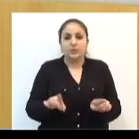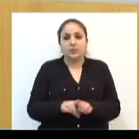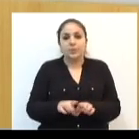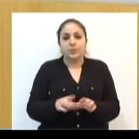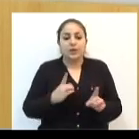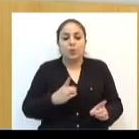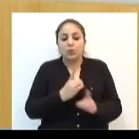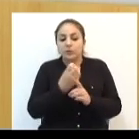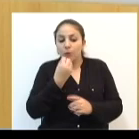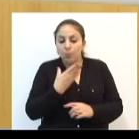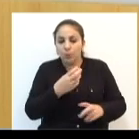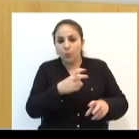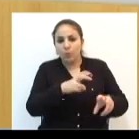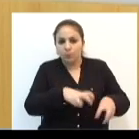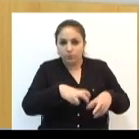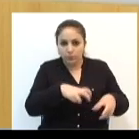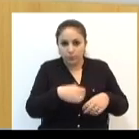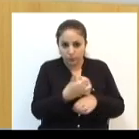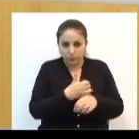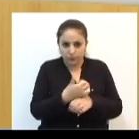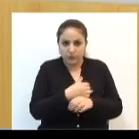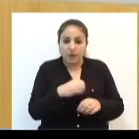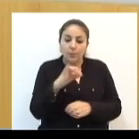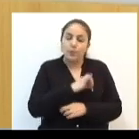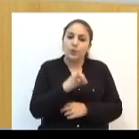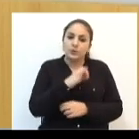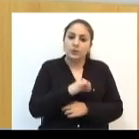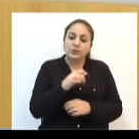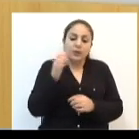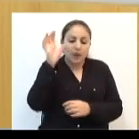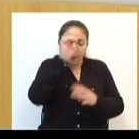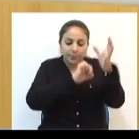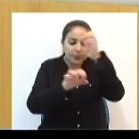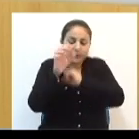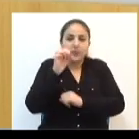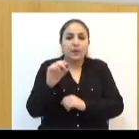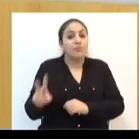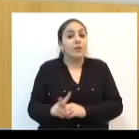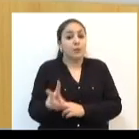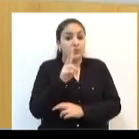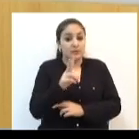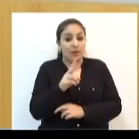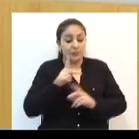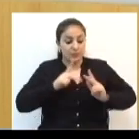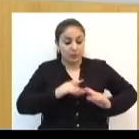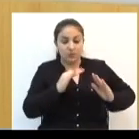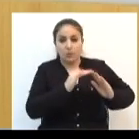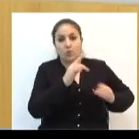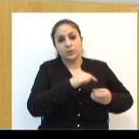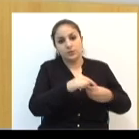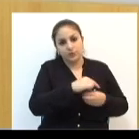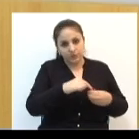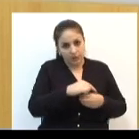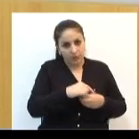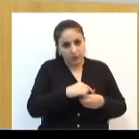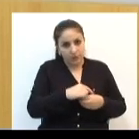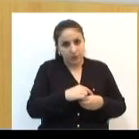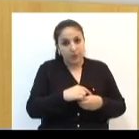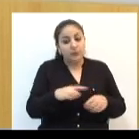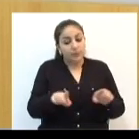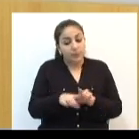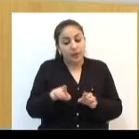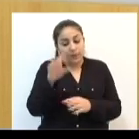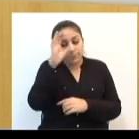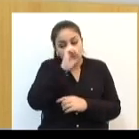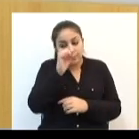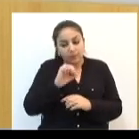das lavouras. E é importante o pessoal da cidade aprender a valorizar o agricultor, porque é ele, a agricultura, o agricultor e todas essas